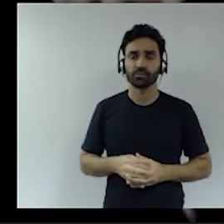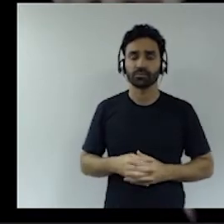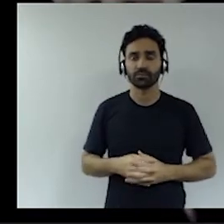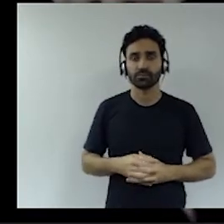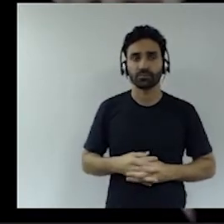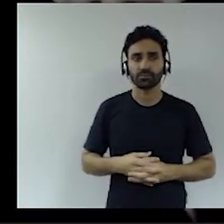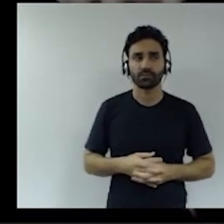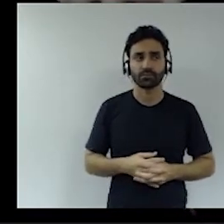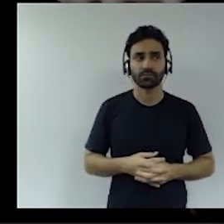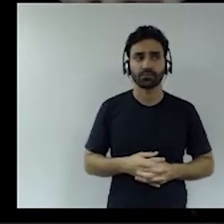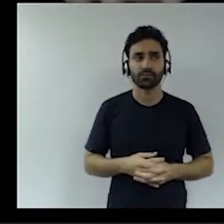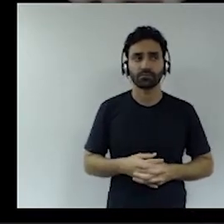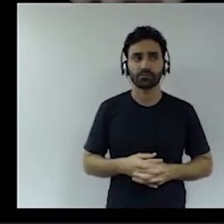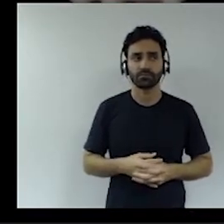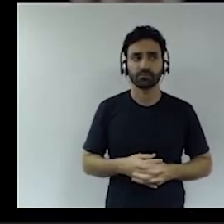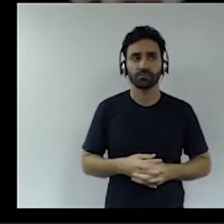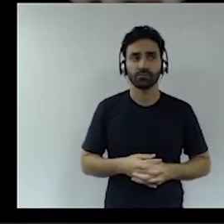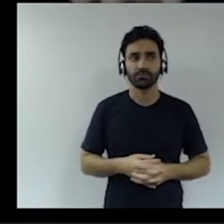e